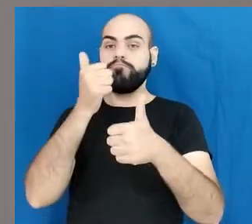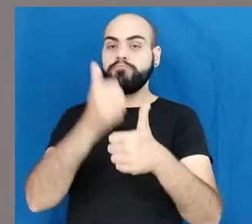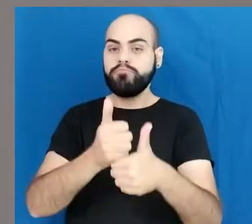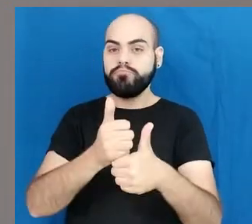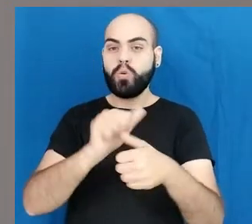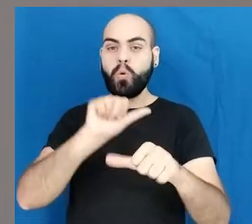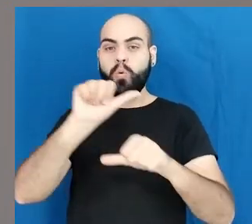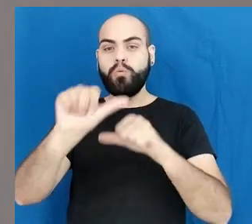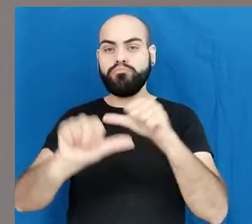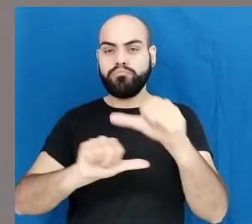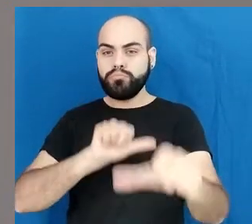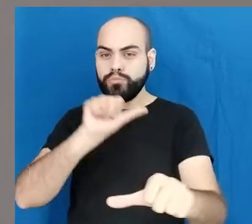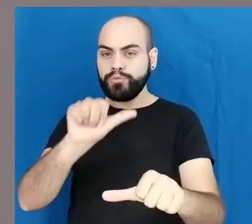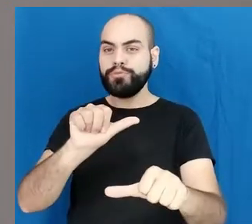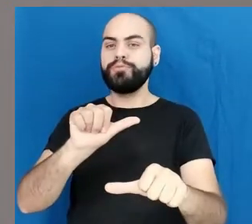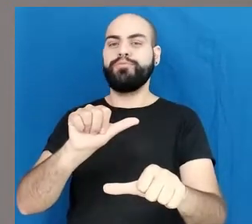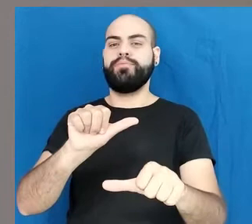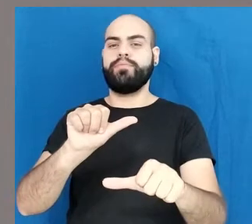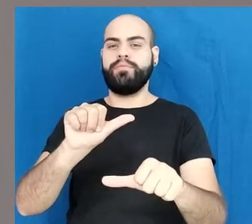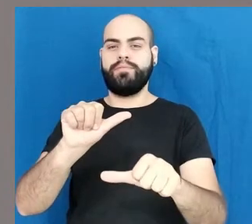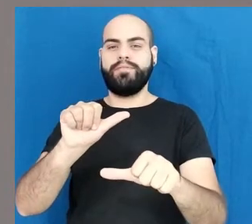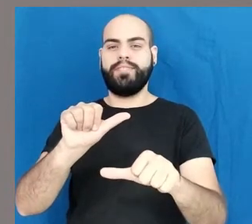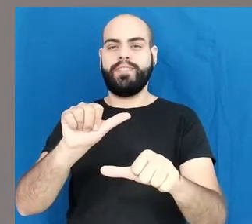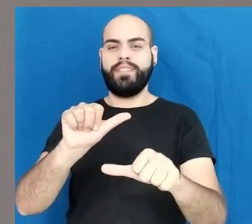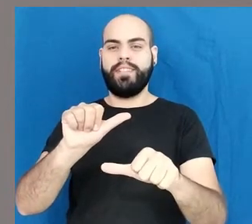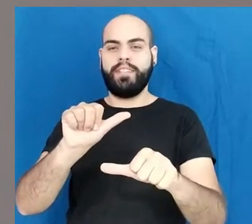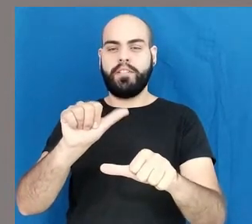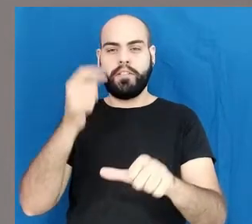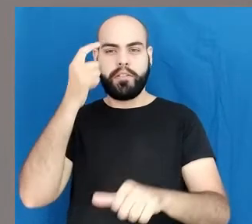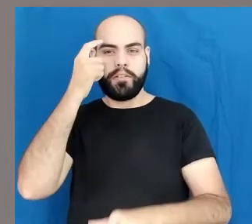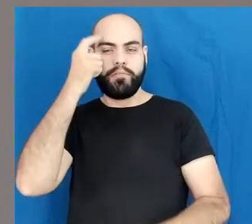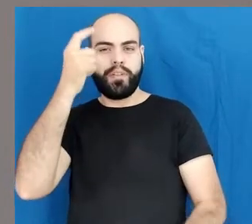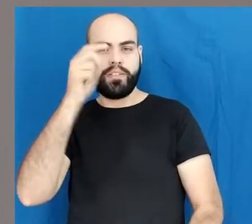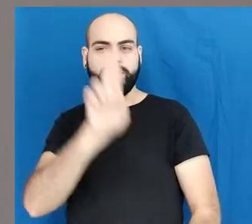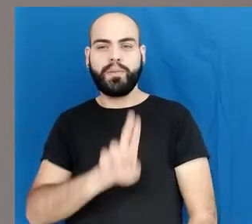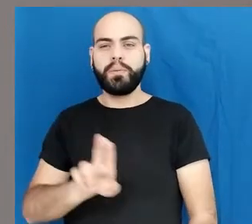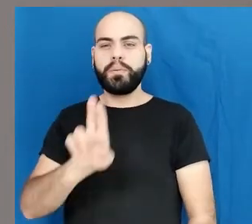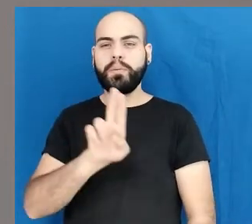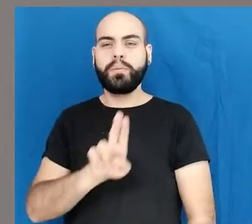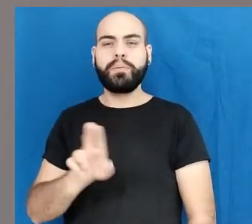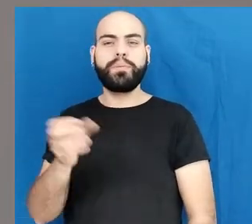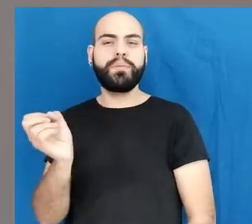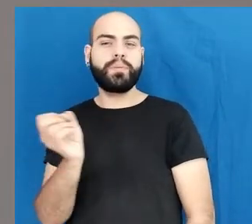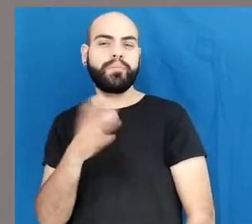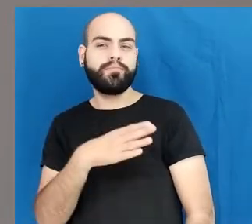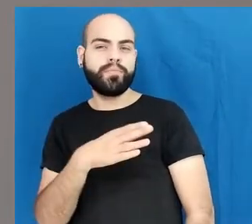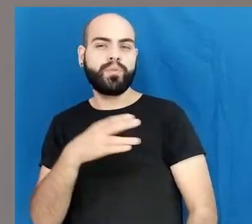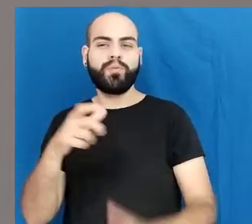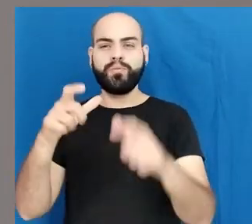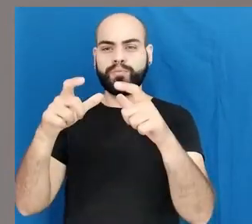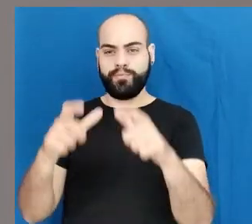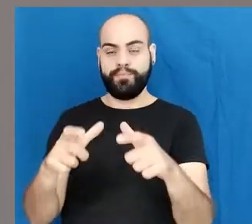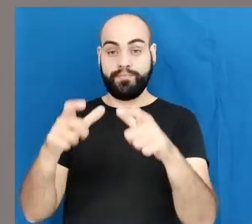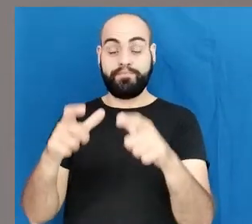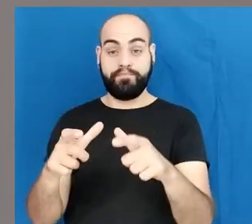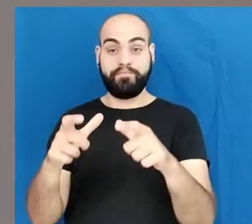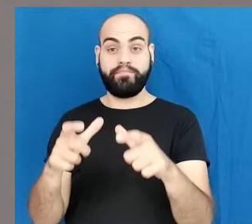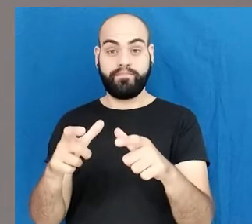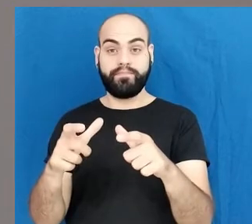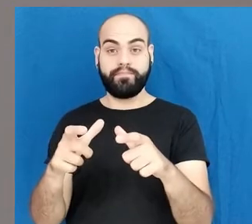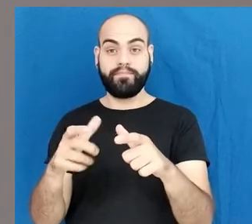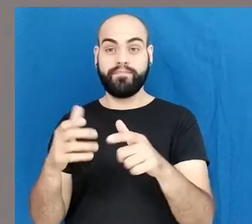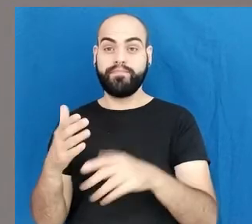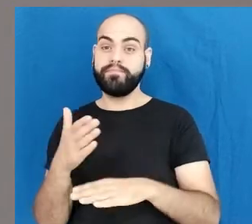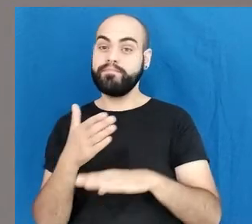o destino da Casa do Baile e entende que deveria ser dado um novo uso para esse